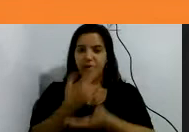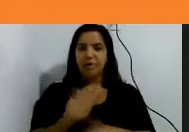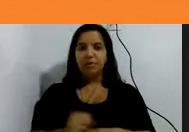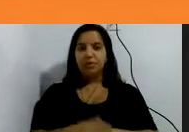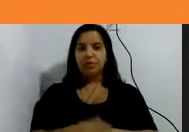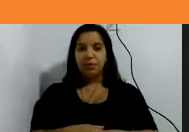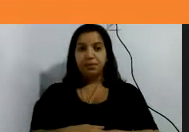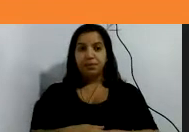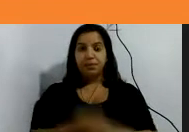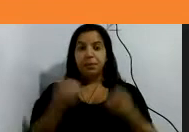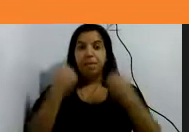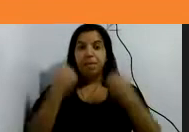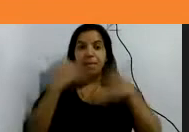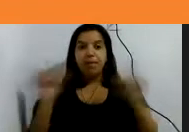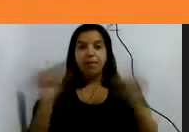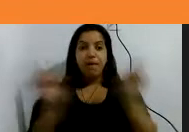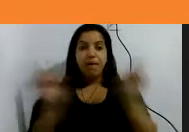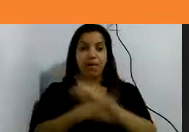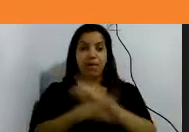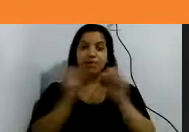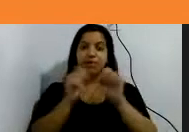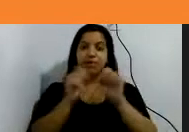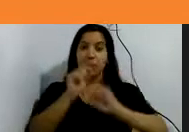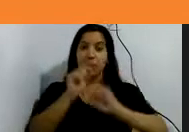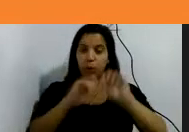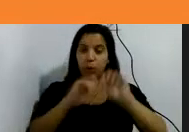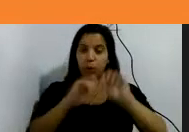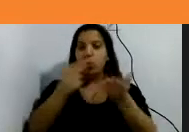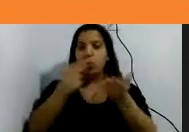E a prova reversa? Então, a gente rotula os tubos de ensaio.